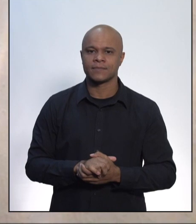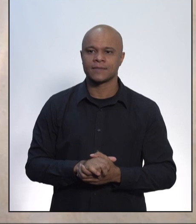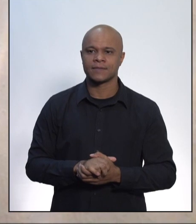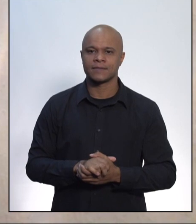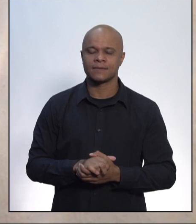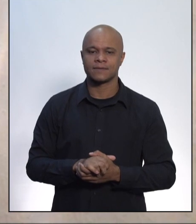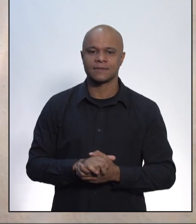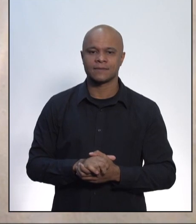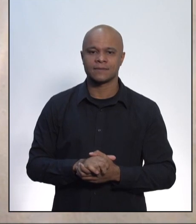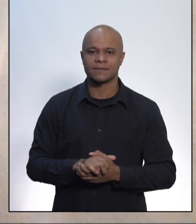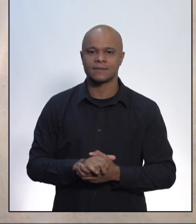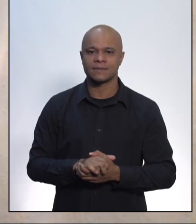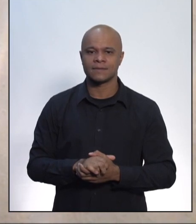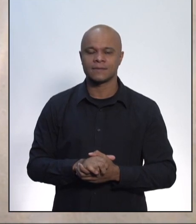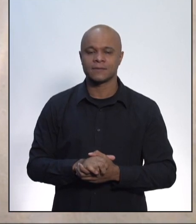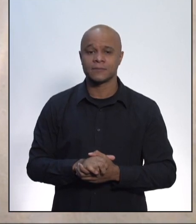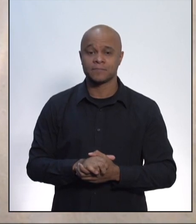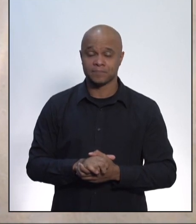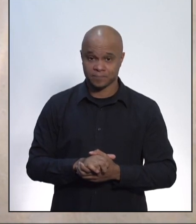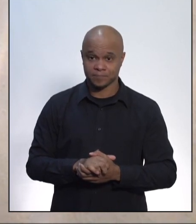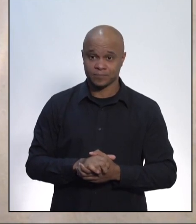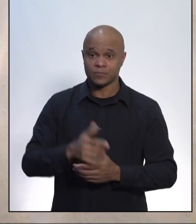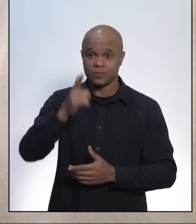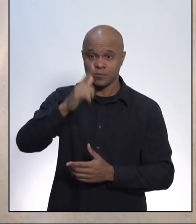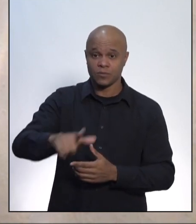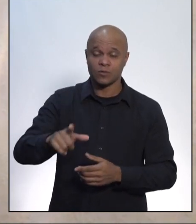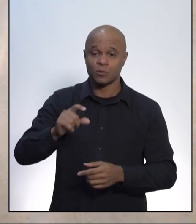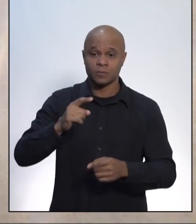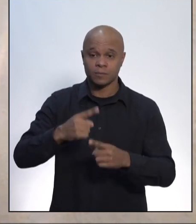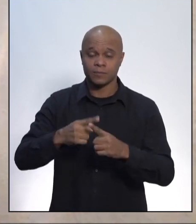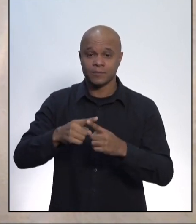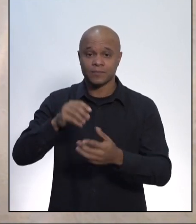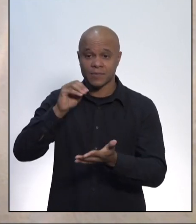para encerrar a aula. Tem várias perguntas ainda, tá?